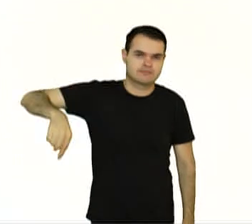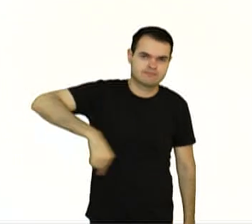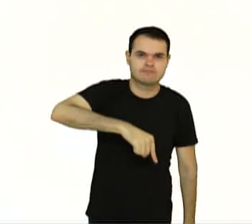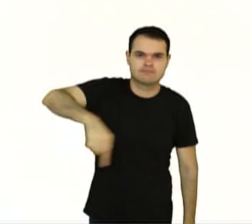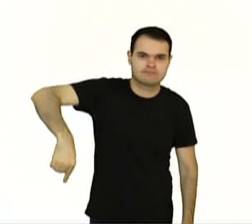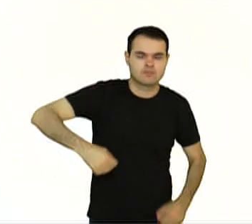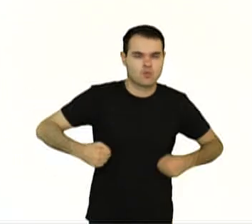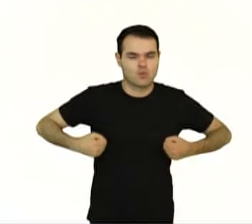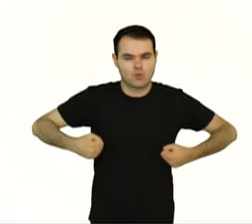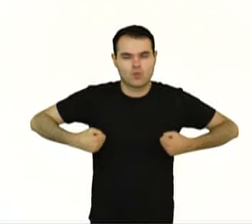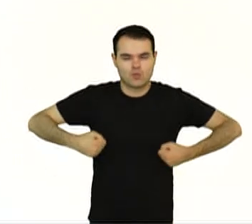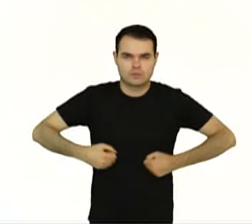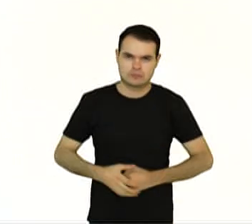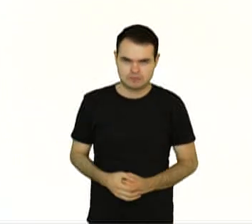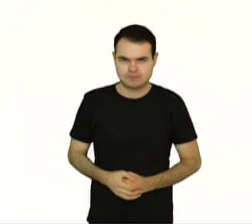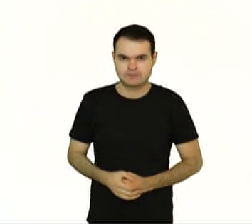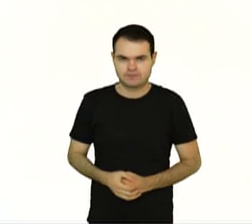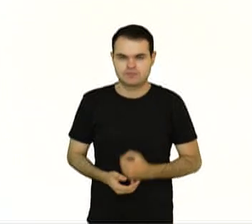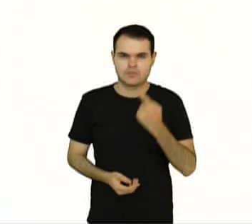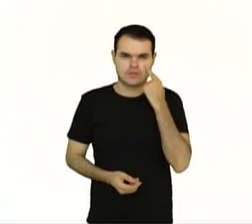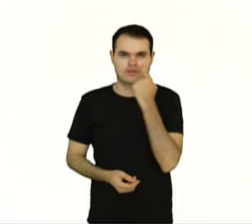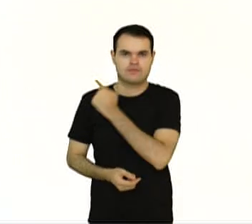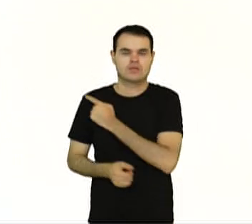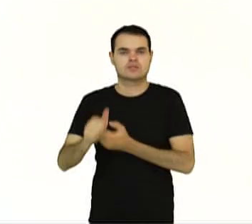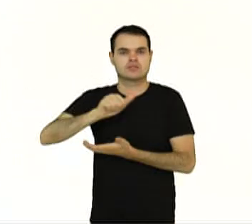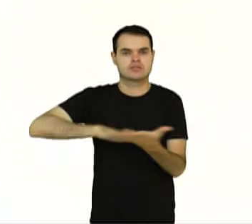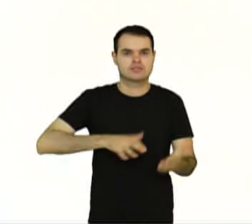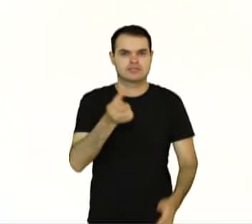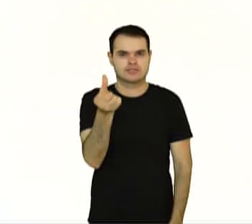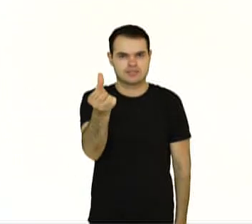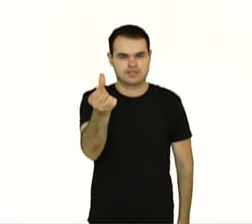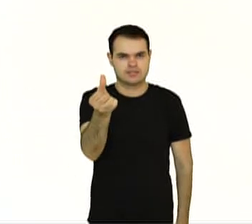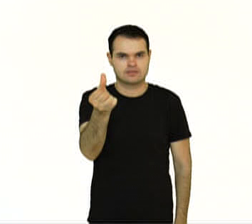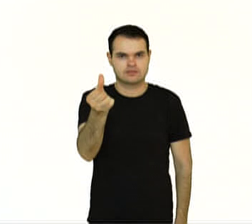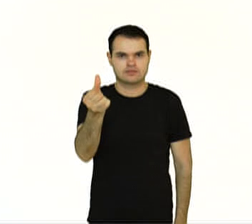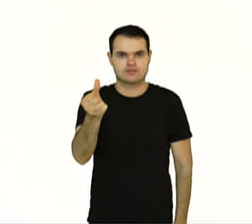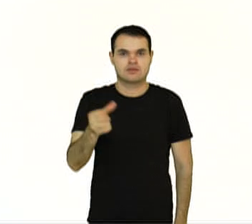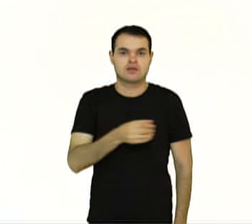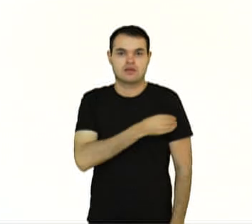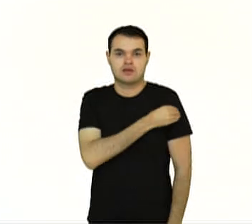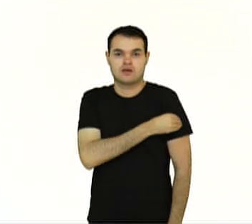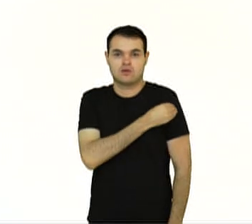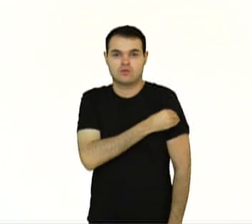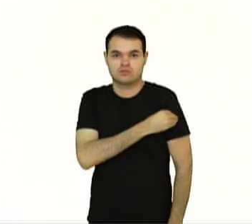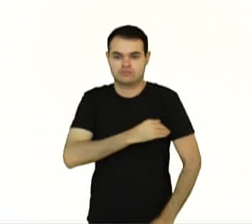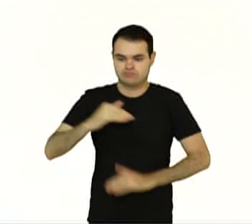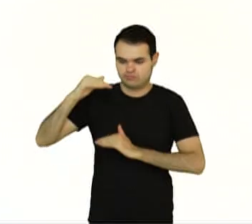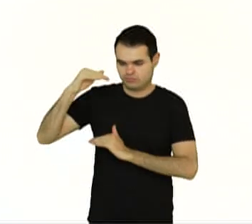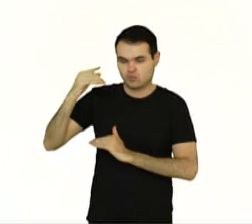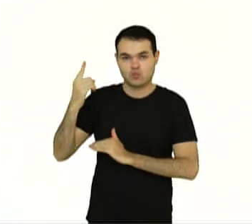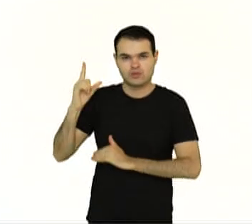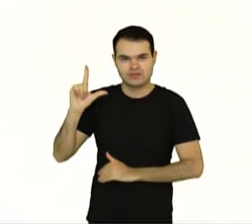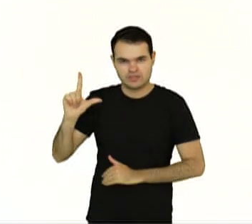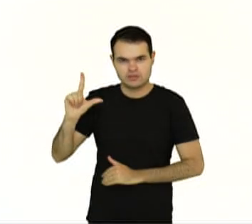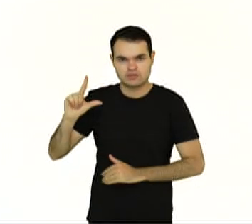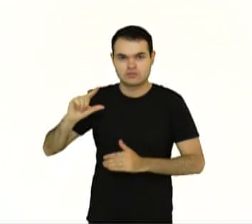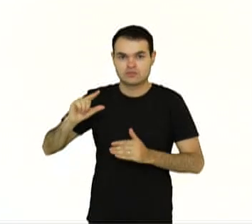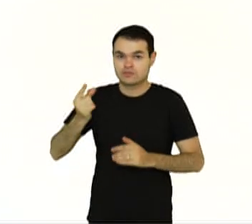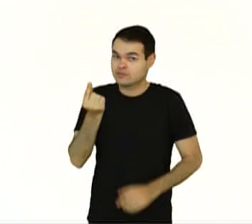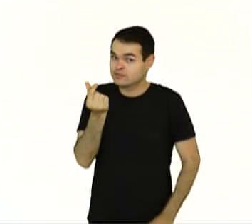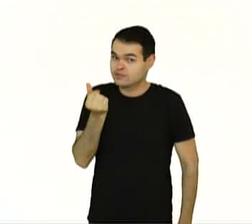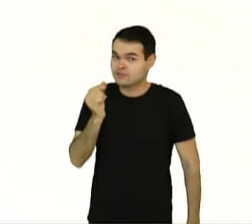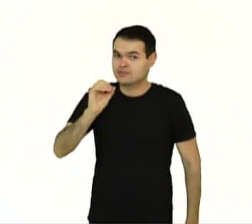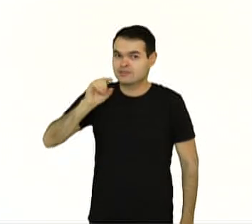voltas, ok? Veja esse exercício 6, então. 1 litro de álcool custa 75